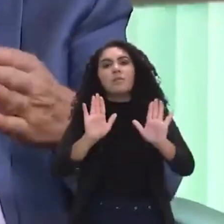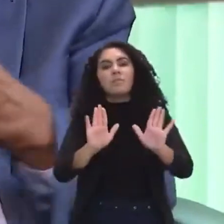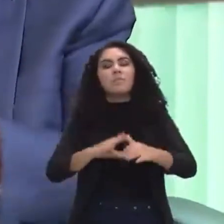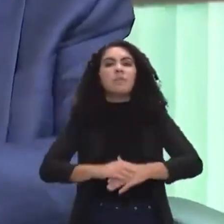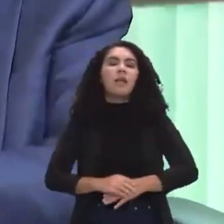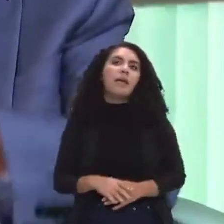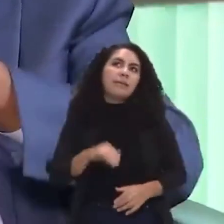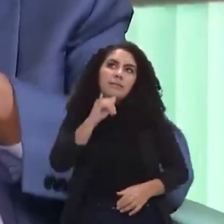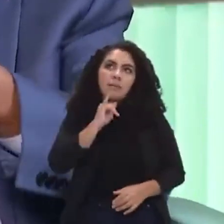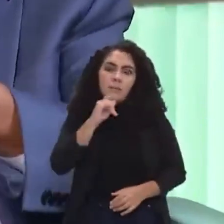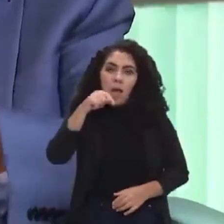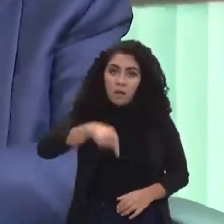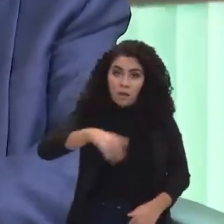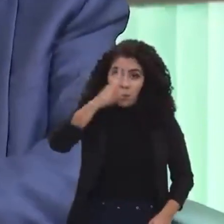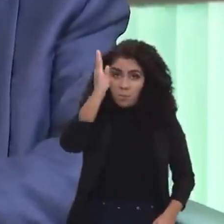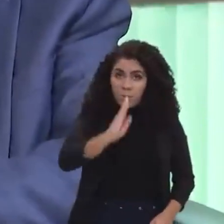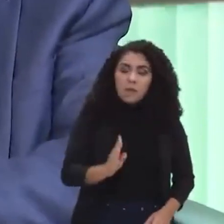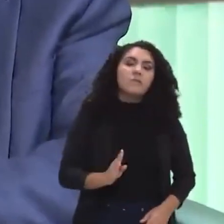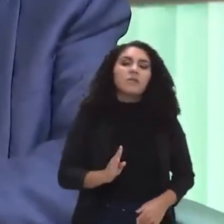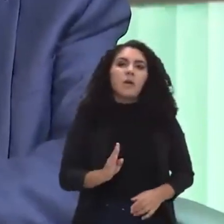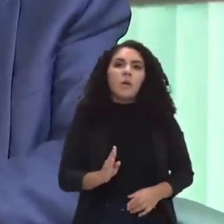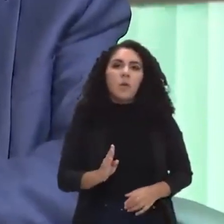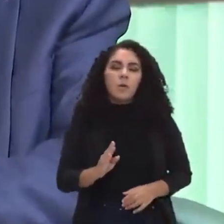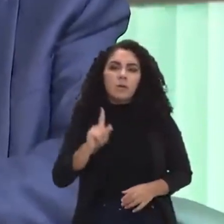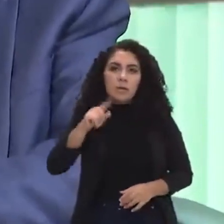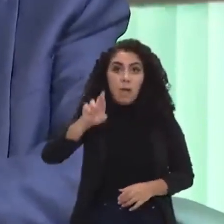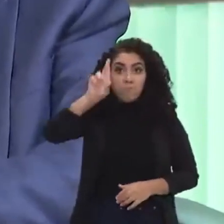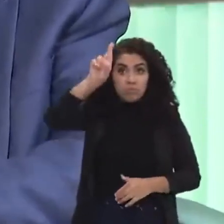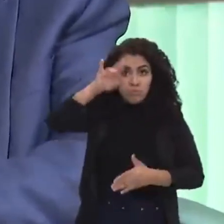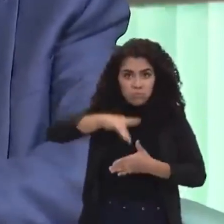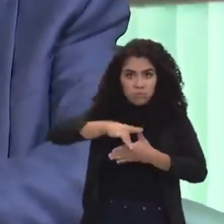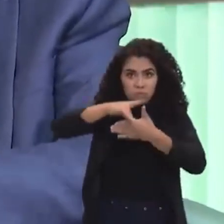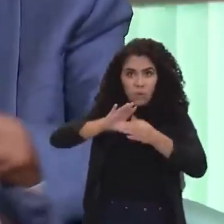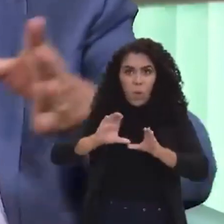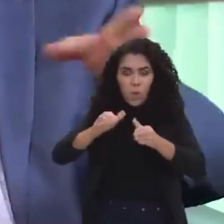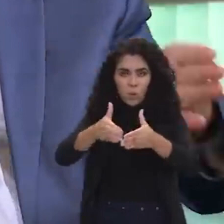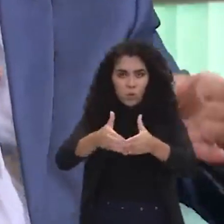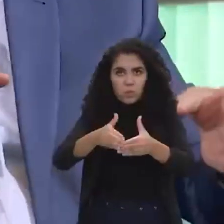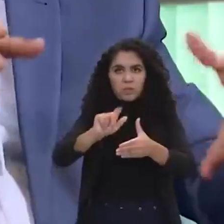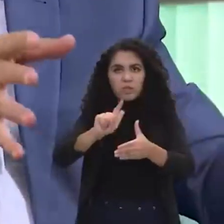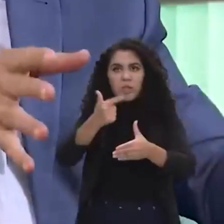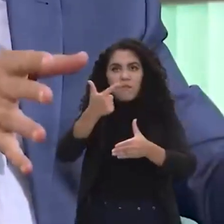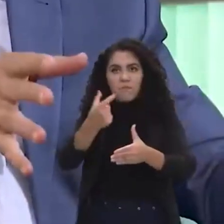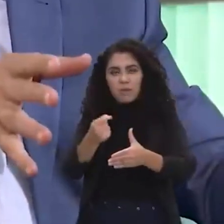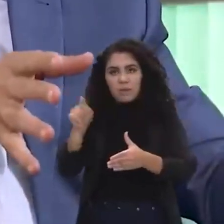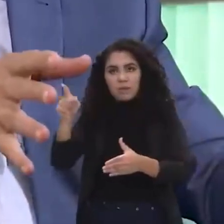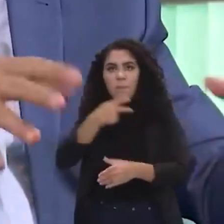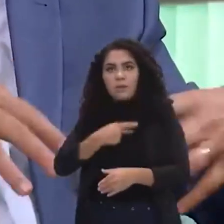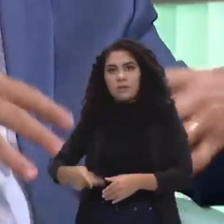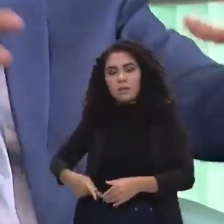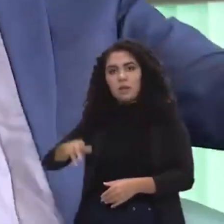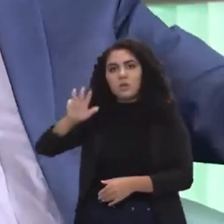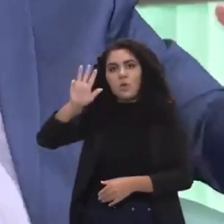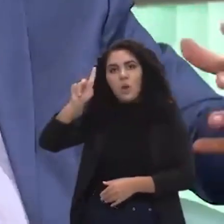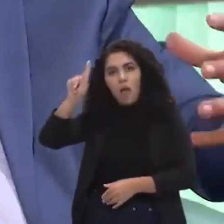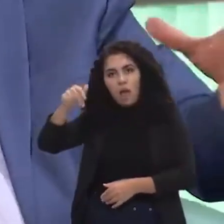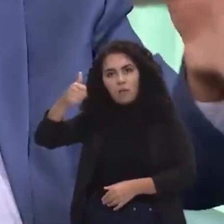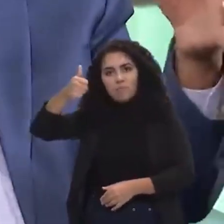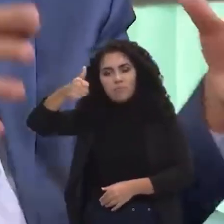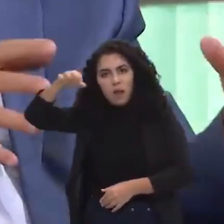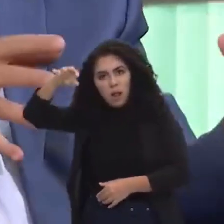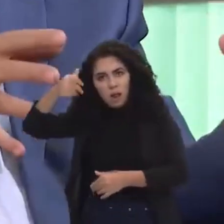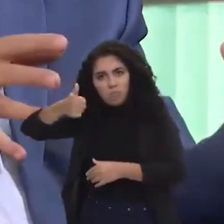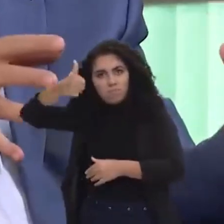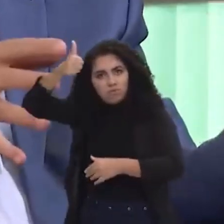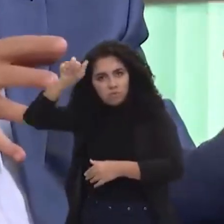a agenda com o Mercosul Brasil eh sobre a liderança do presidente Lula e eu liderando a o conjunto de